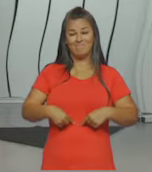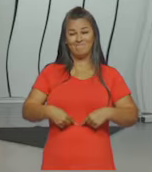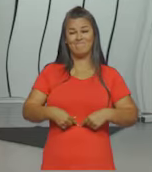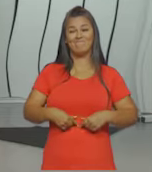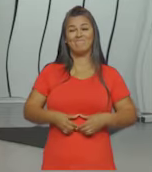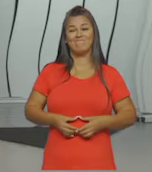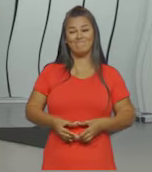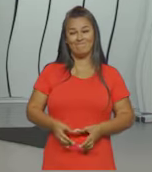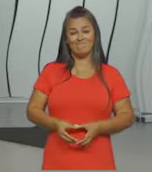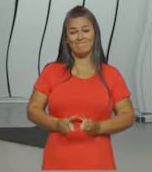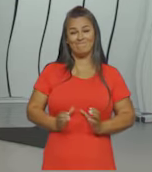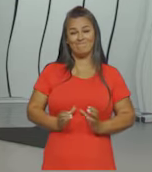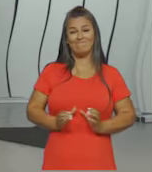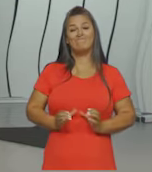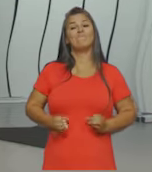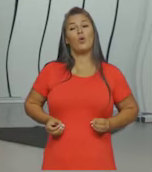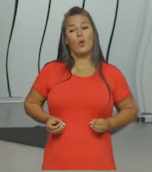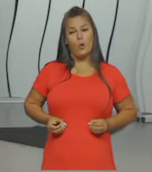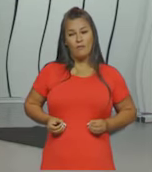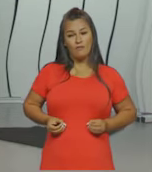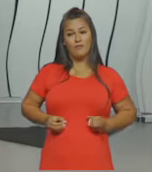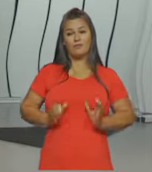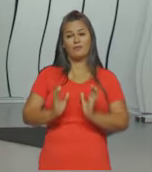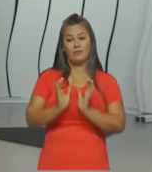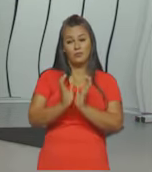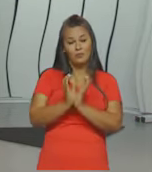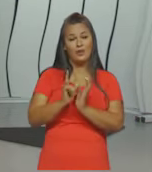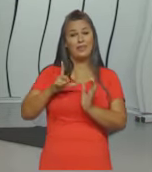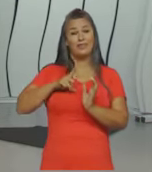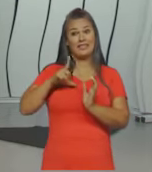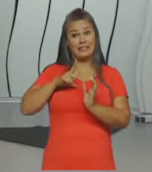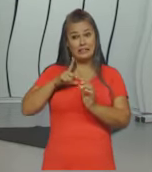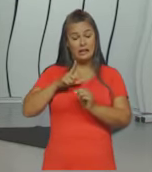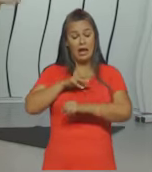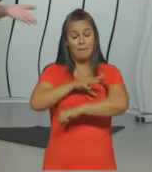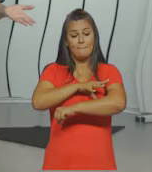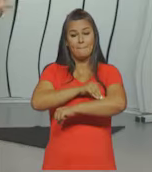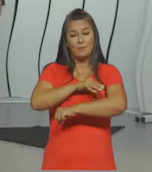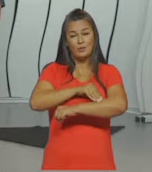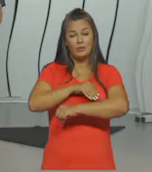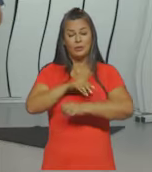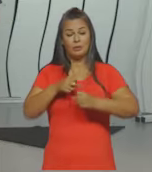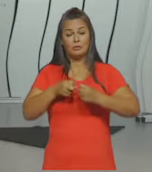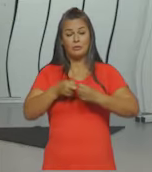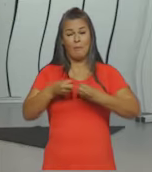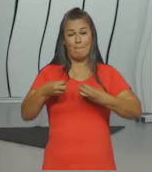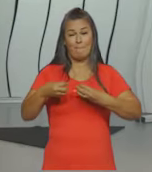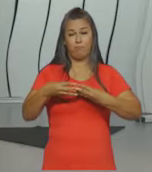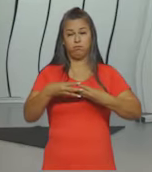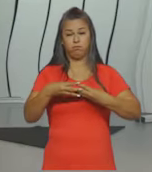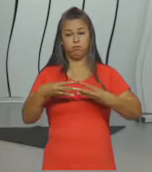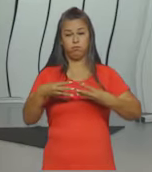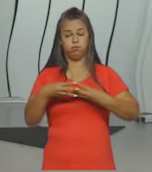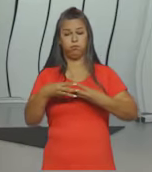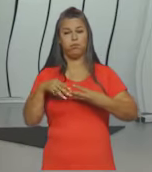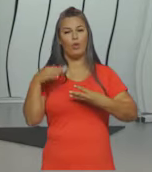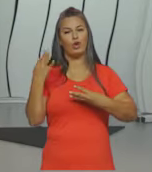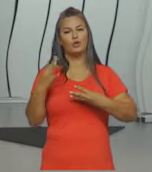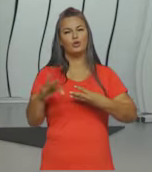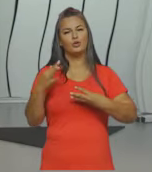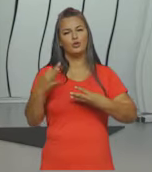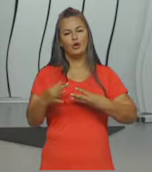dor. Aí tem que tomar um remédio, né? Tem vários níveis de dor, de suportável a insuportável. Então, é bom a menina procurar